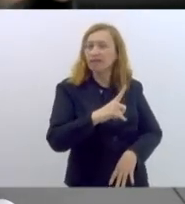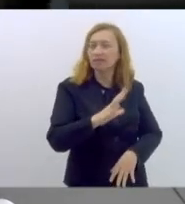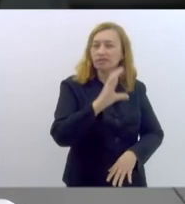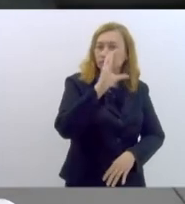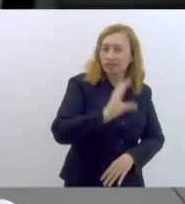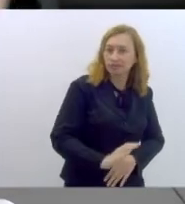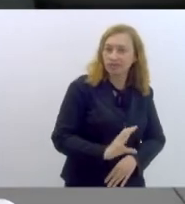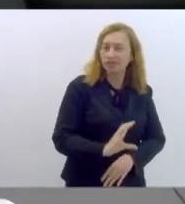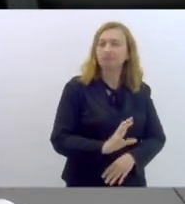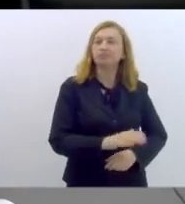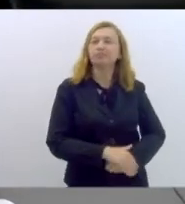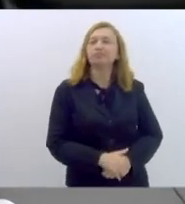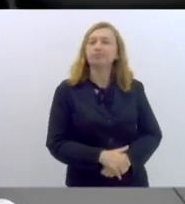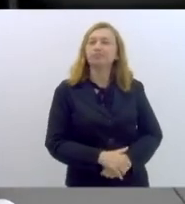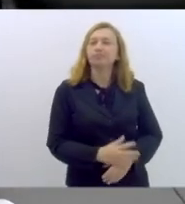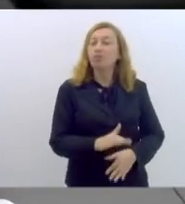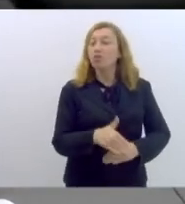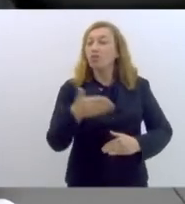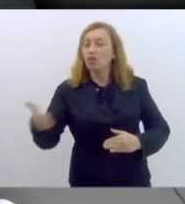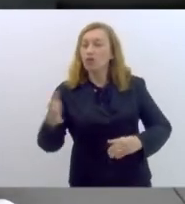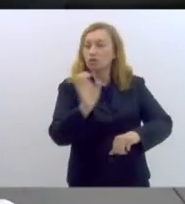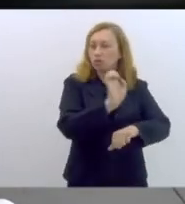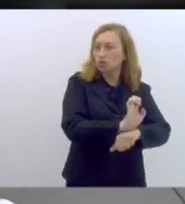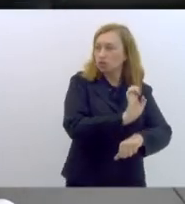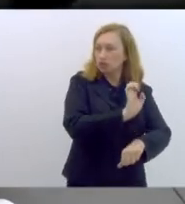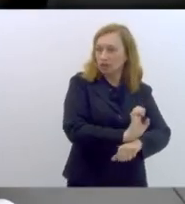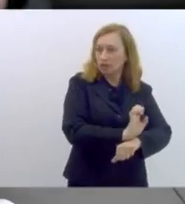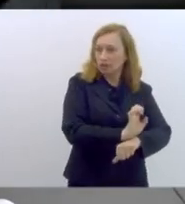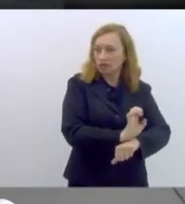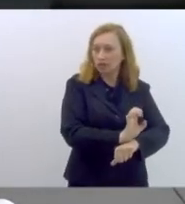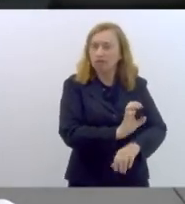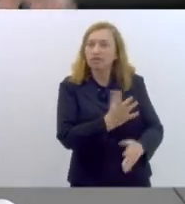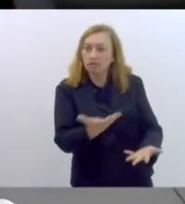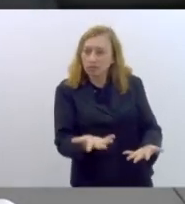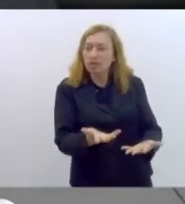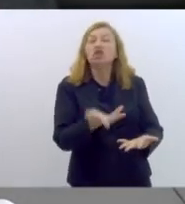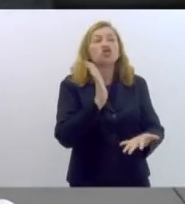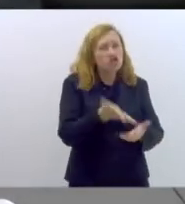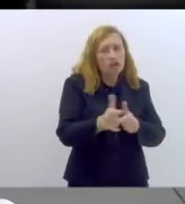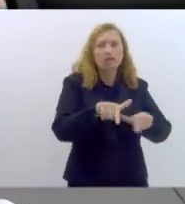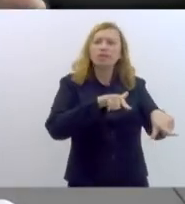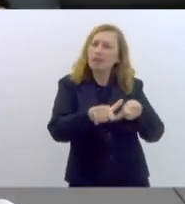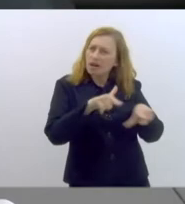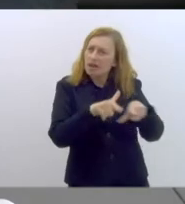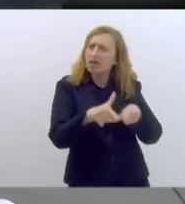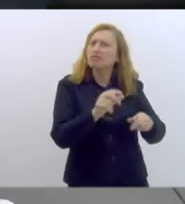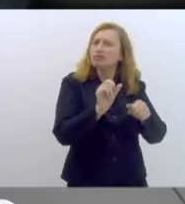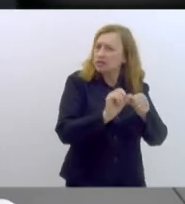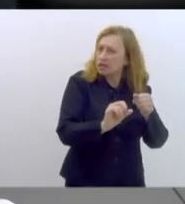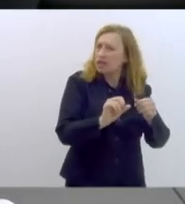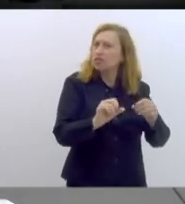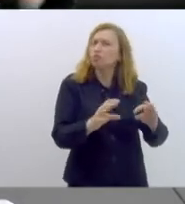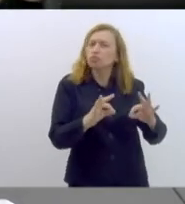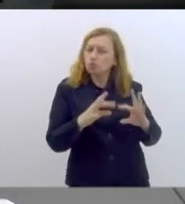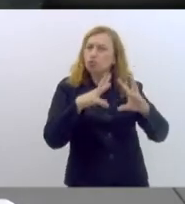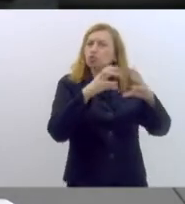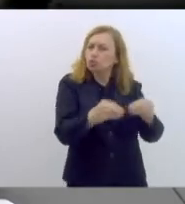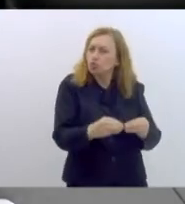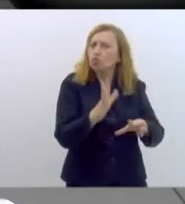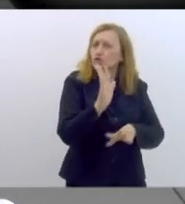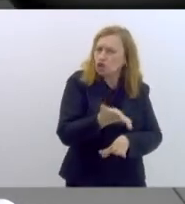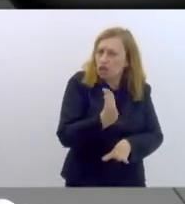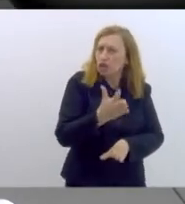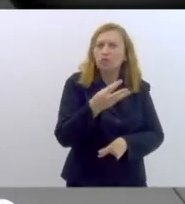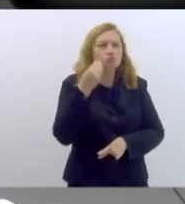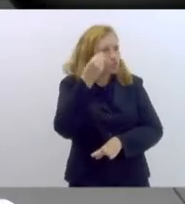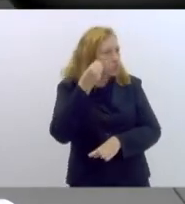normal, fora do Estado, na vida privada, eles já trabalharam, já fizeram residência, já fizeram isso, já estão...